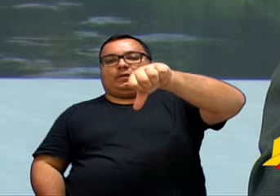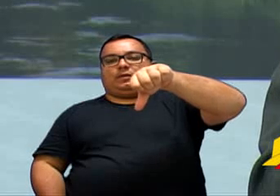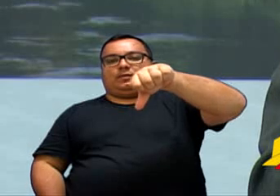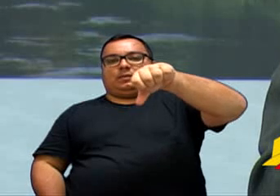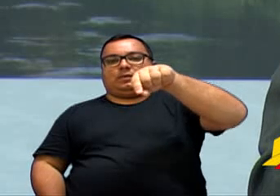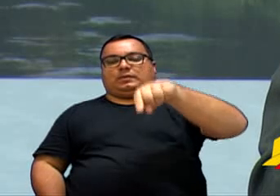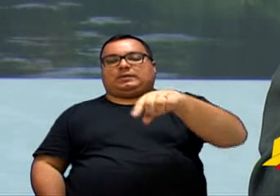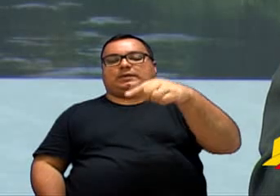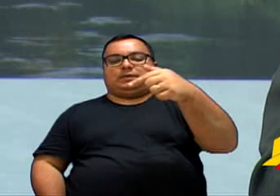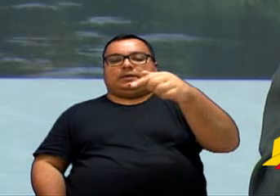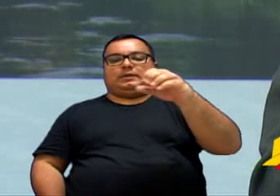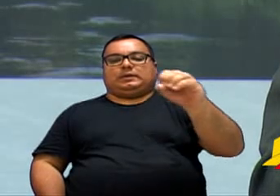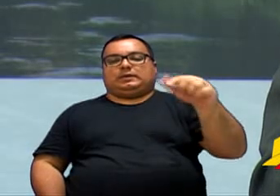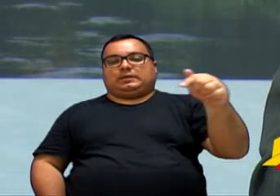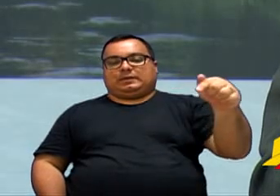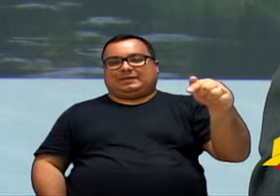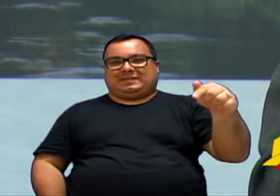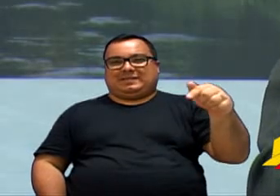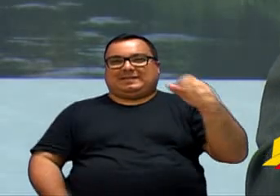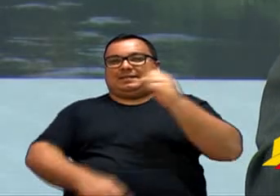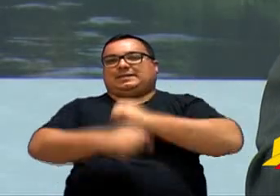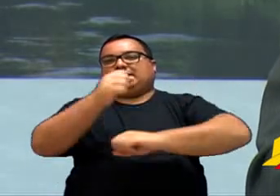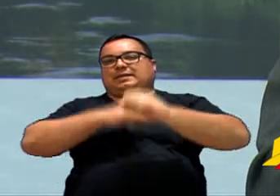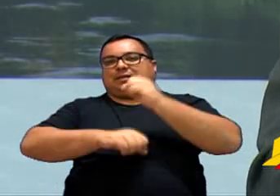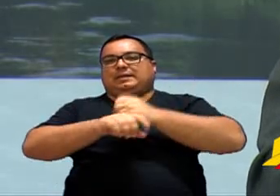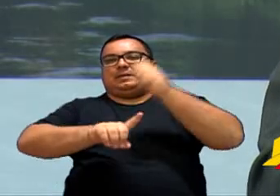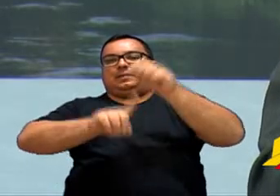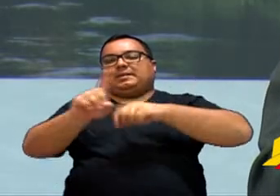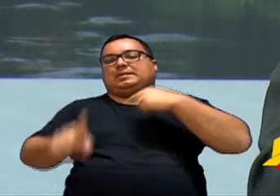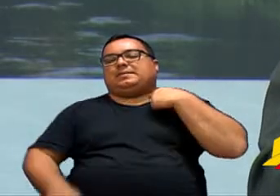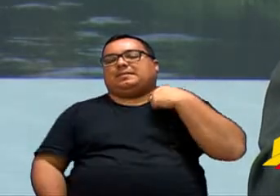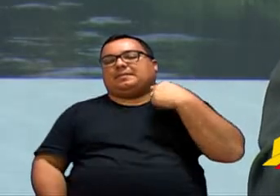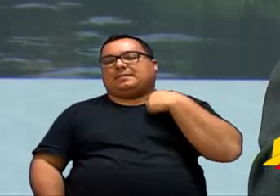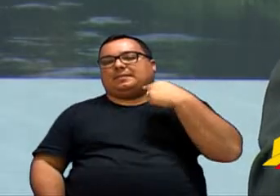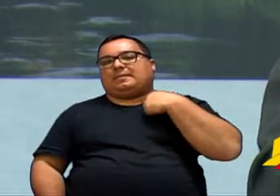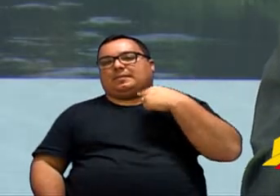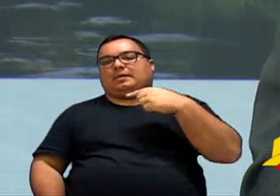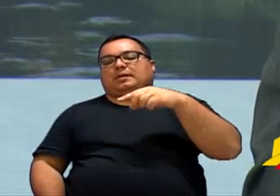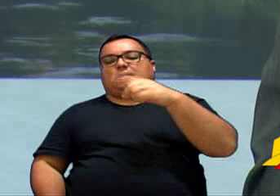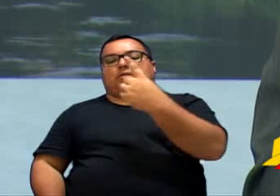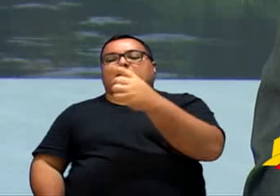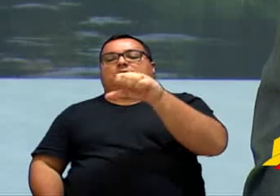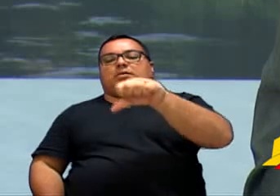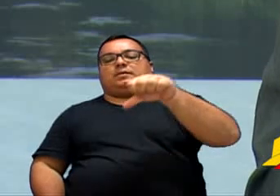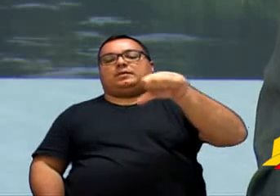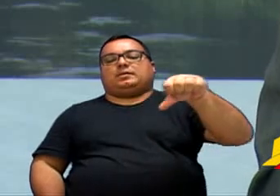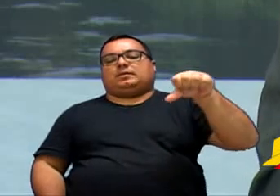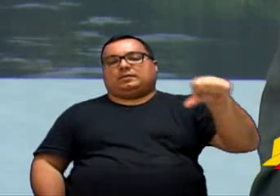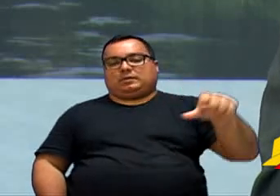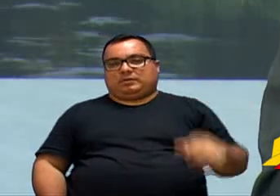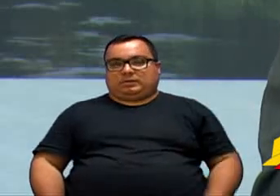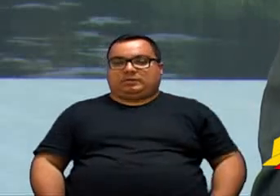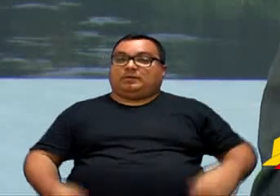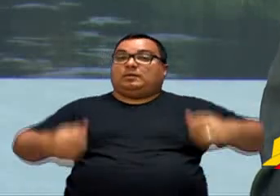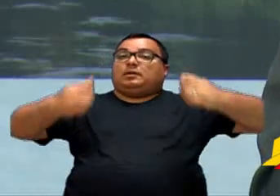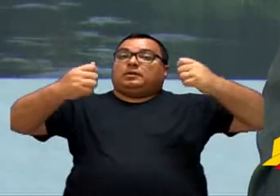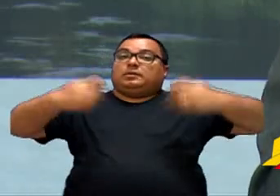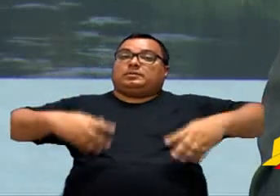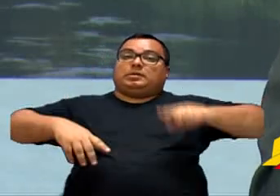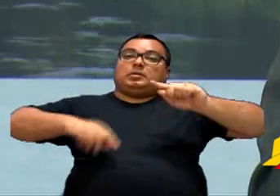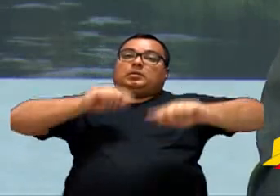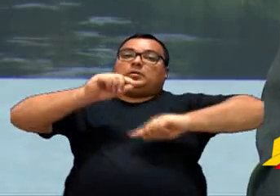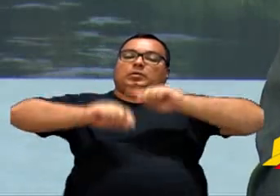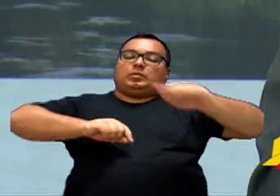9.796, de 5 de maio de 99. O governo municipal se viu obrigado,